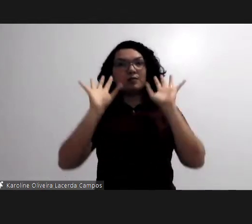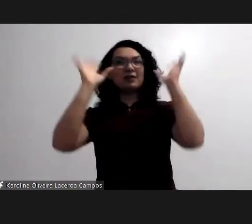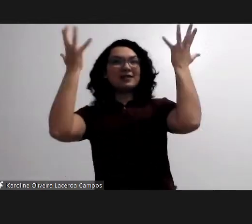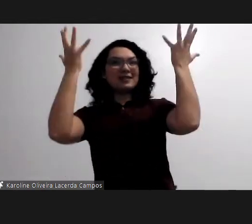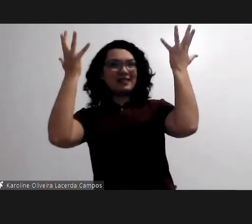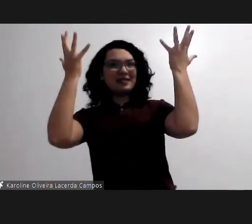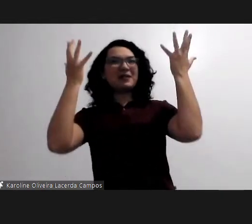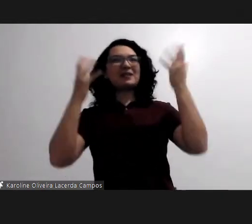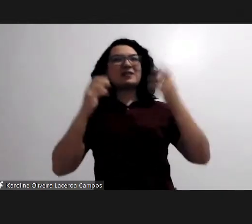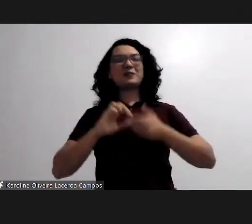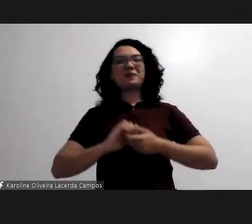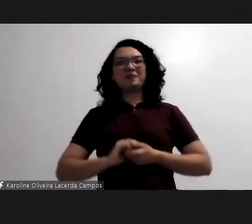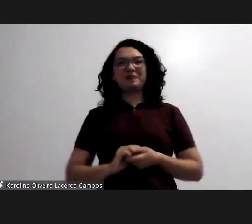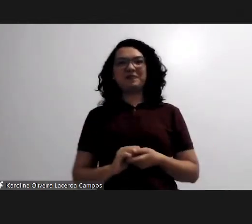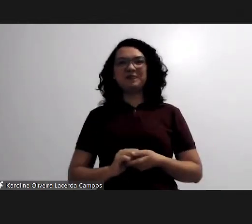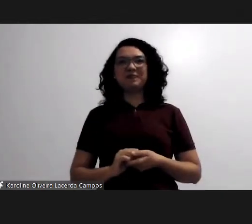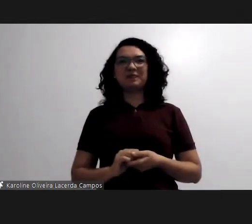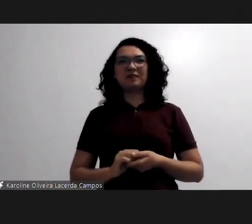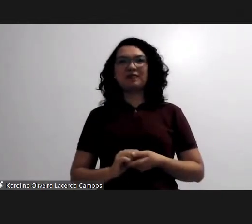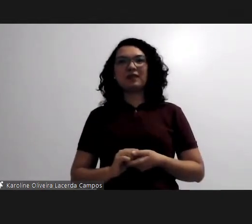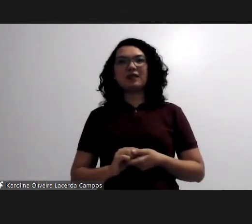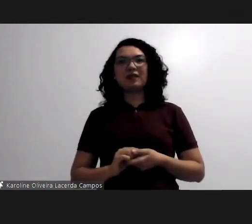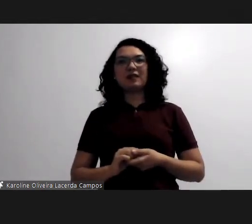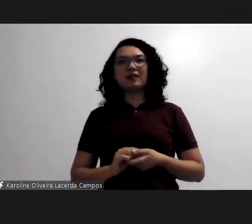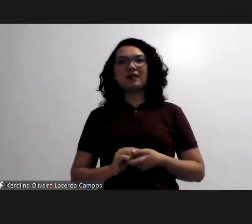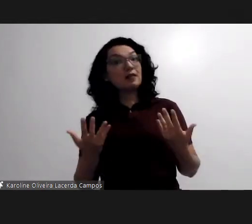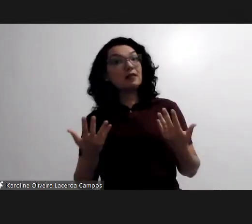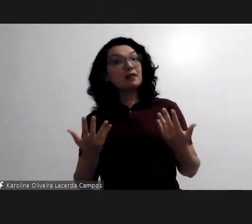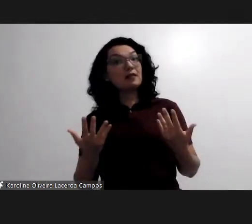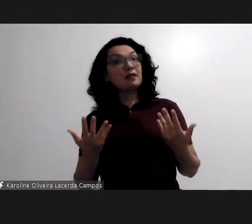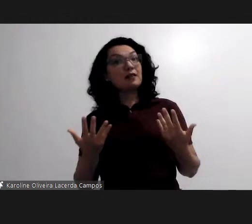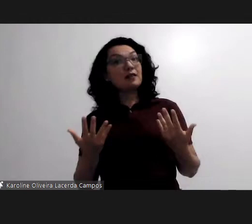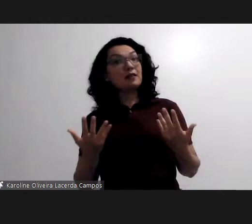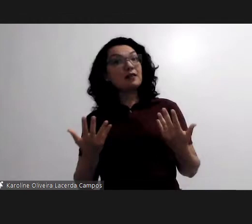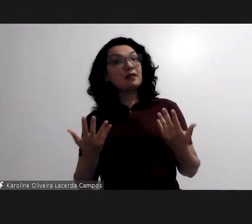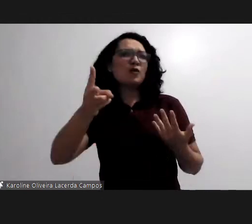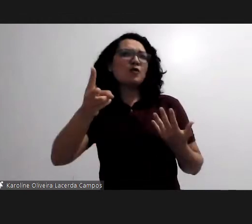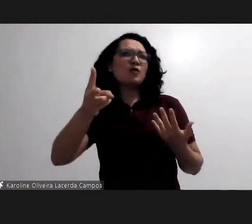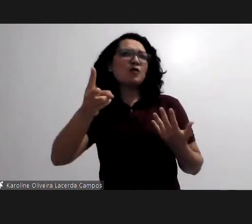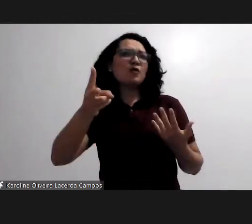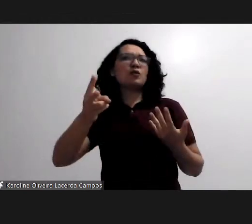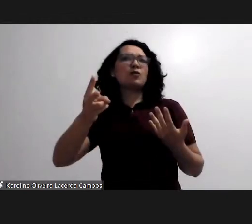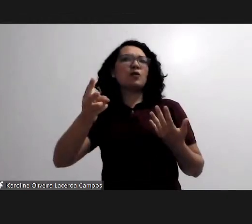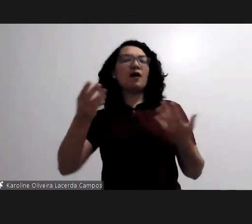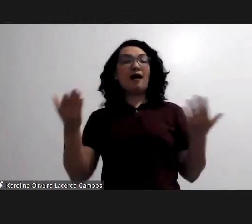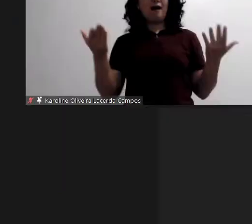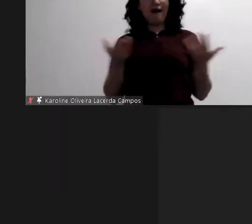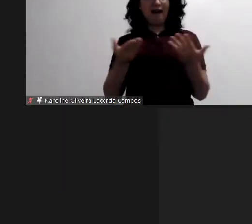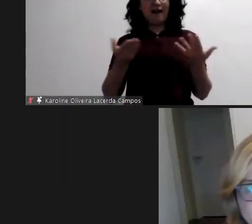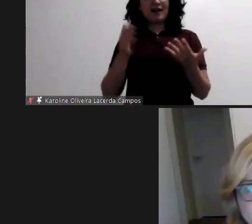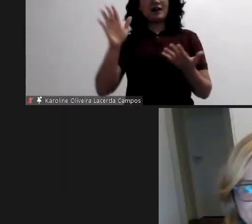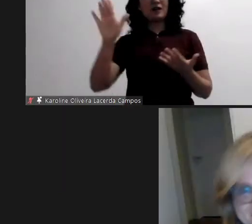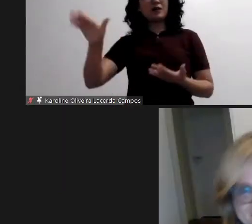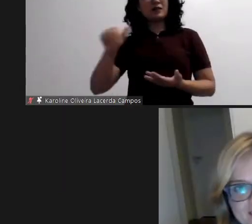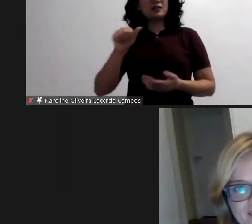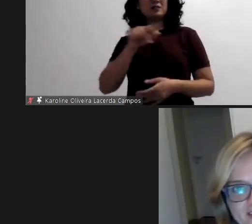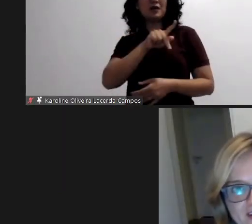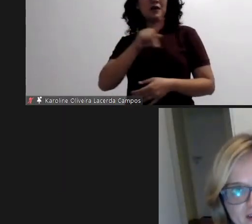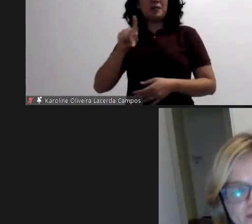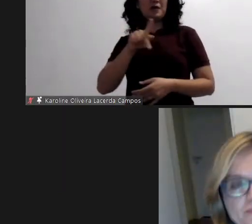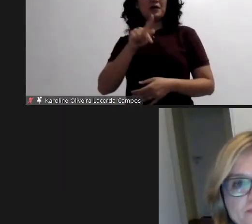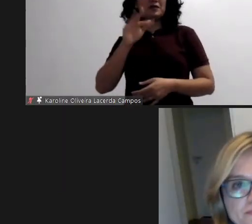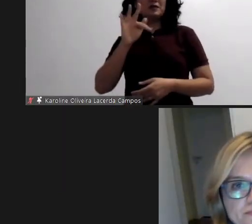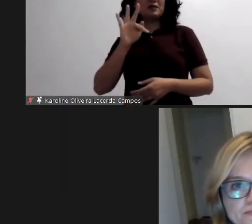Portanto, para darmos andamento à programação, sem mais delongas, passo a palavra para a professora Maria Fernanda